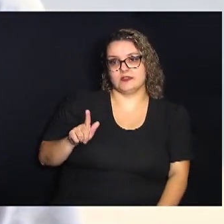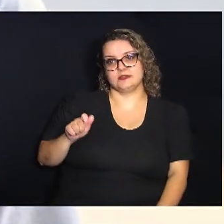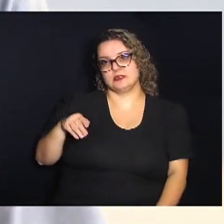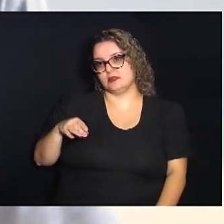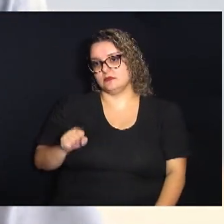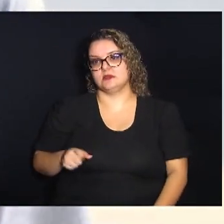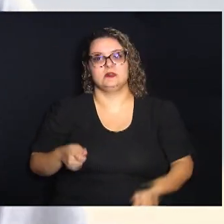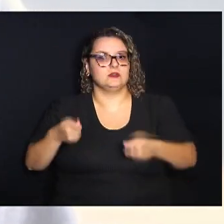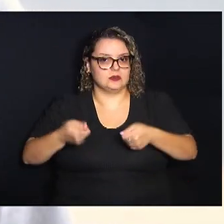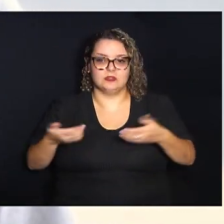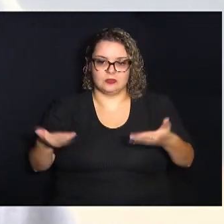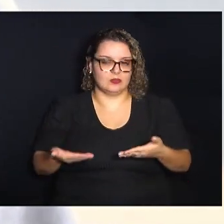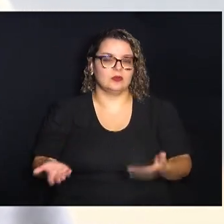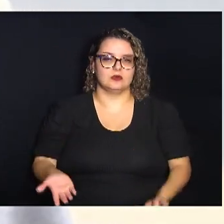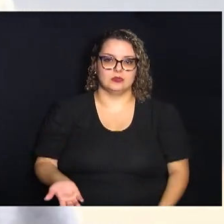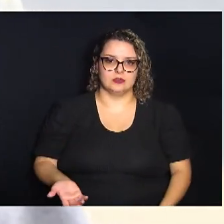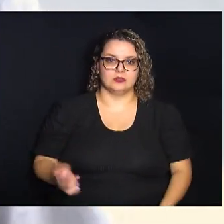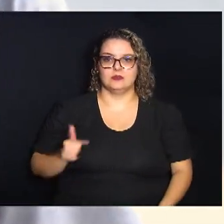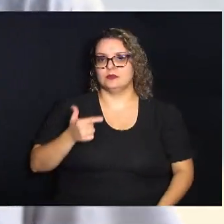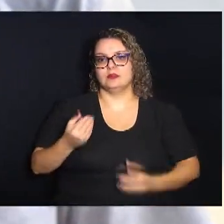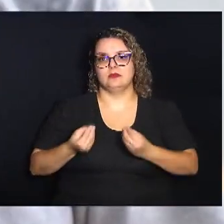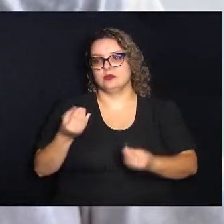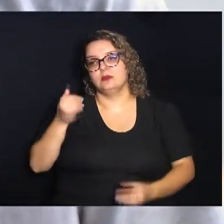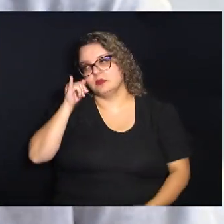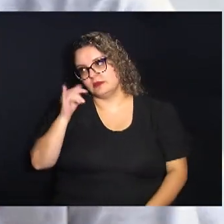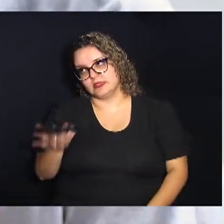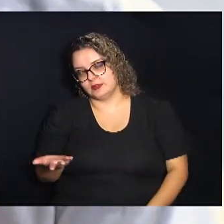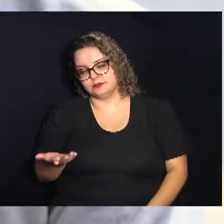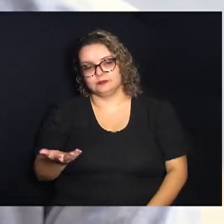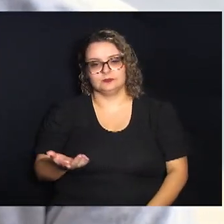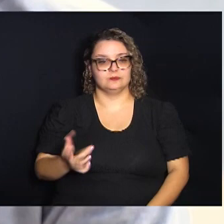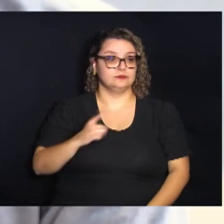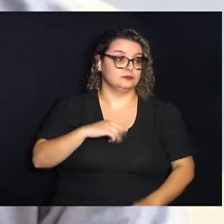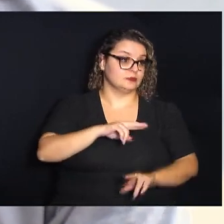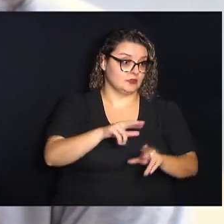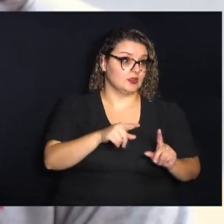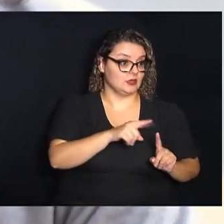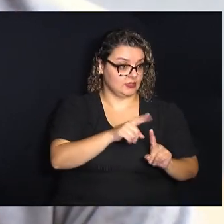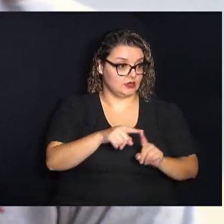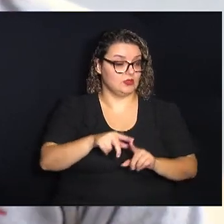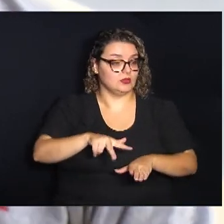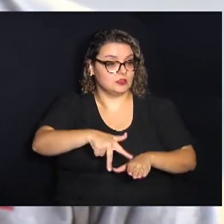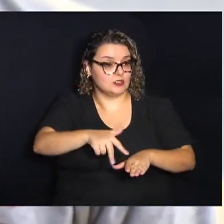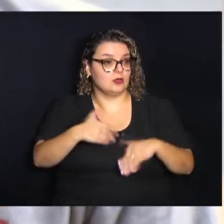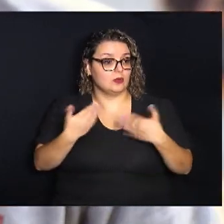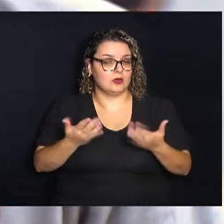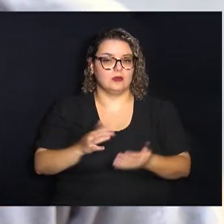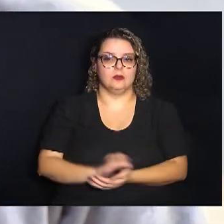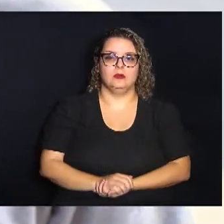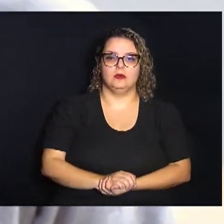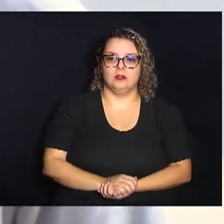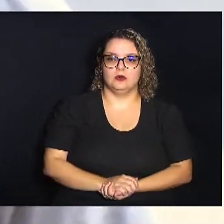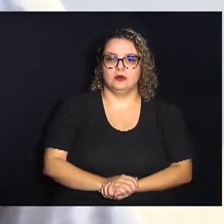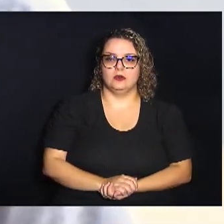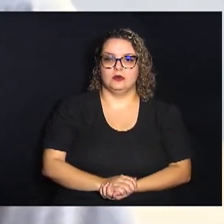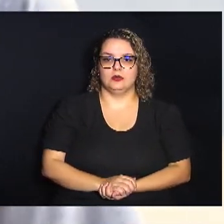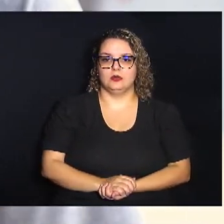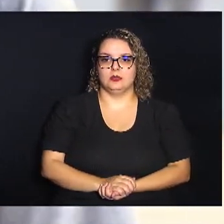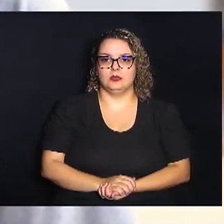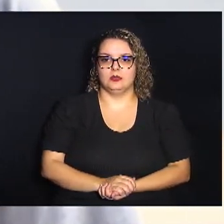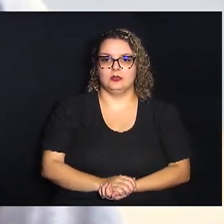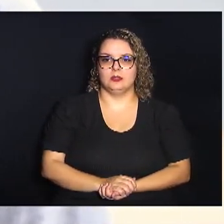concretizou, né? Você vê que não teve como evitar, né? E existem diversas modalidades, né, do skate, né? Quais seriam elas?